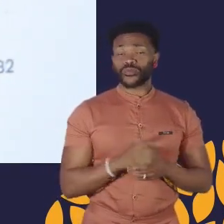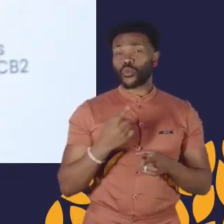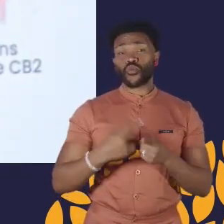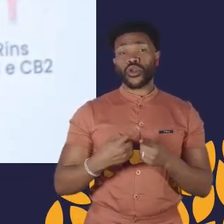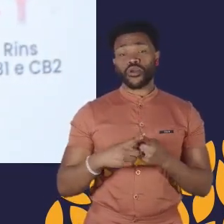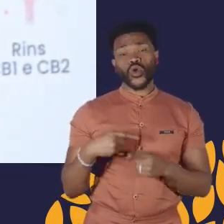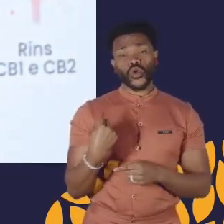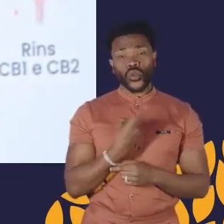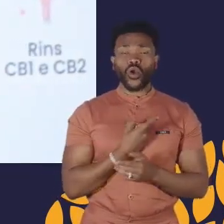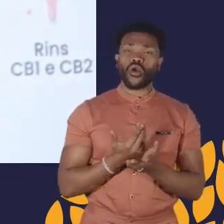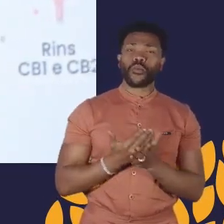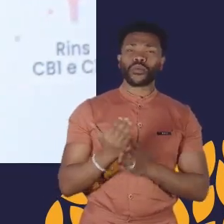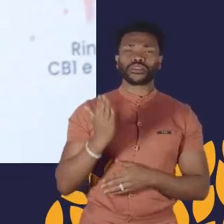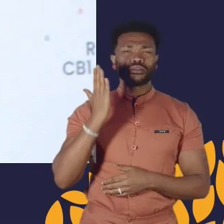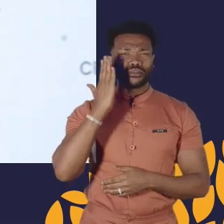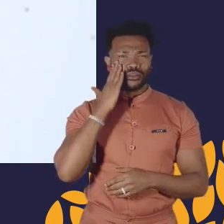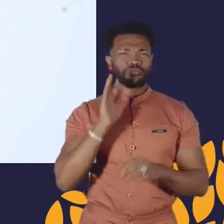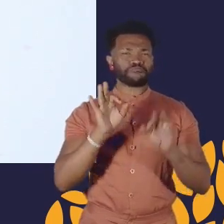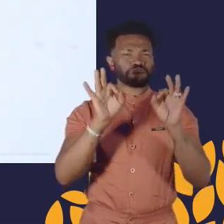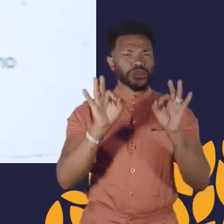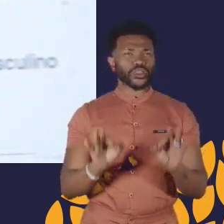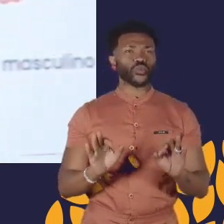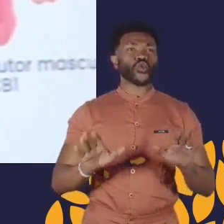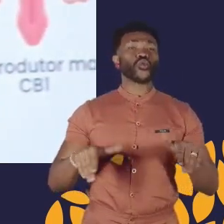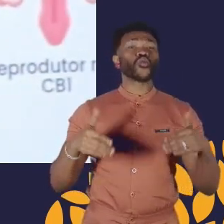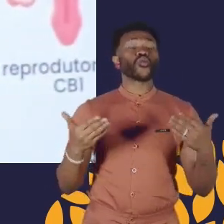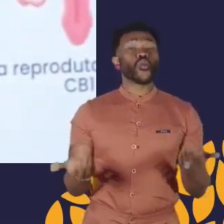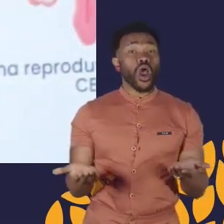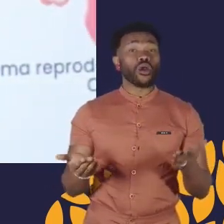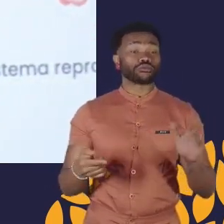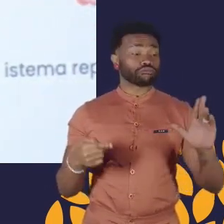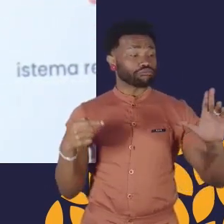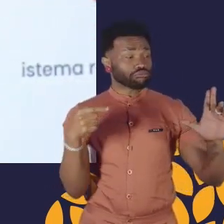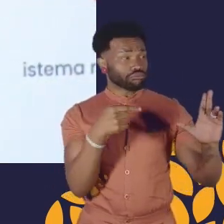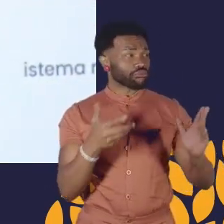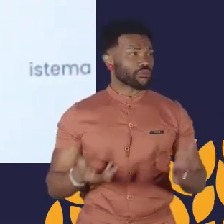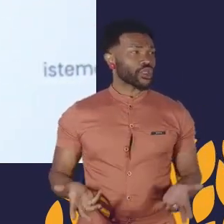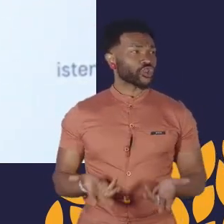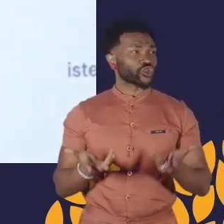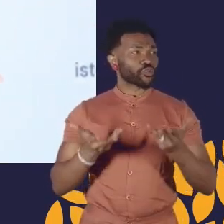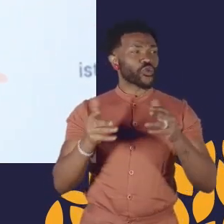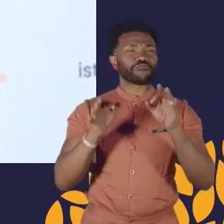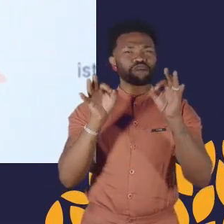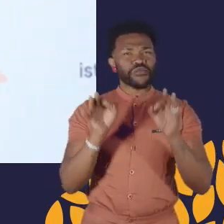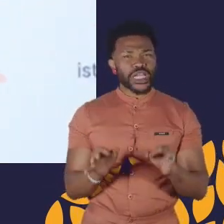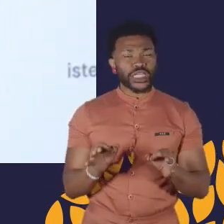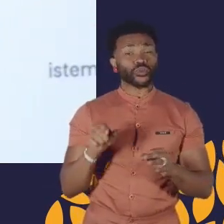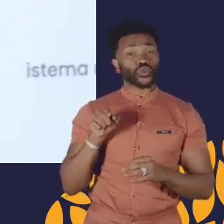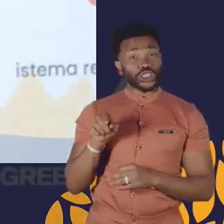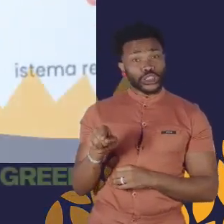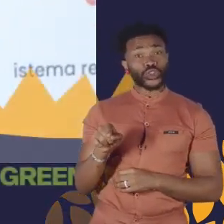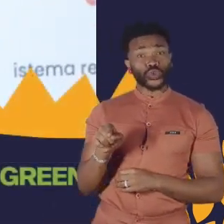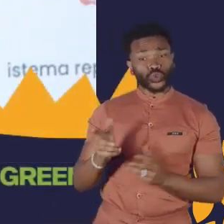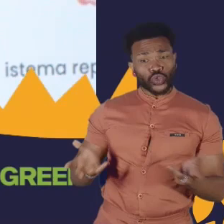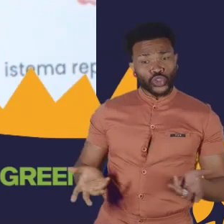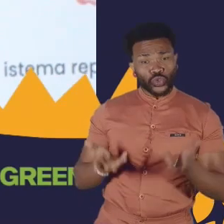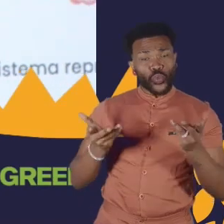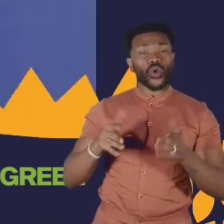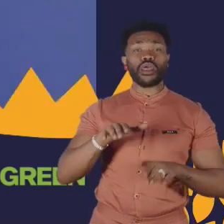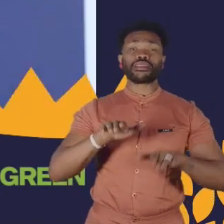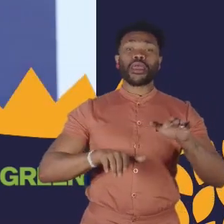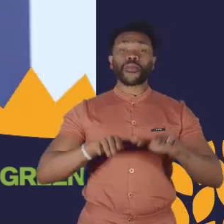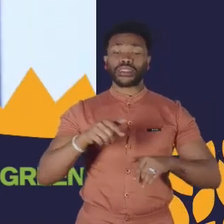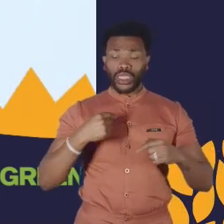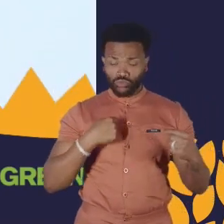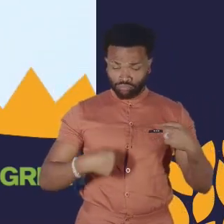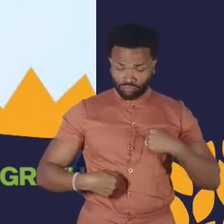Porque a gente tem que começar a entender qual canabinoide estimula qual receptor, que é diferente a estimulação dependendo do